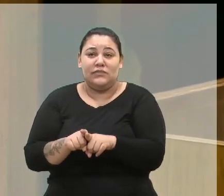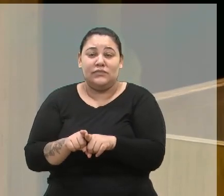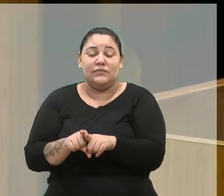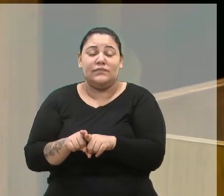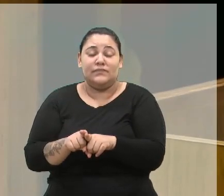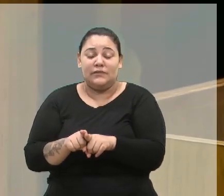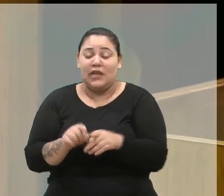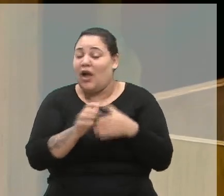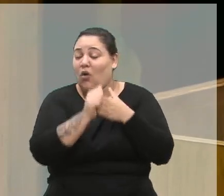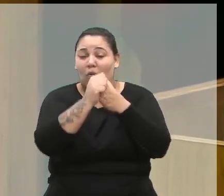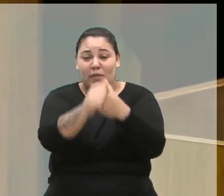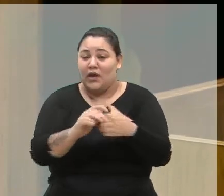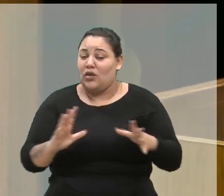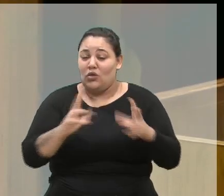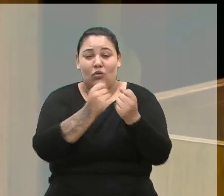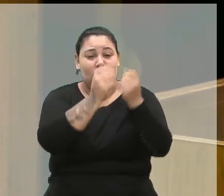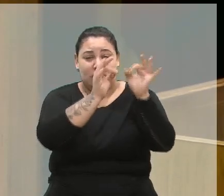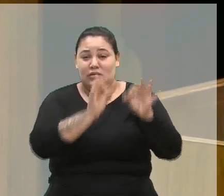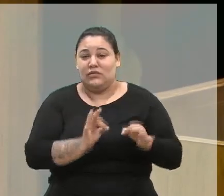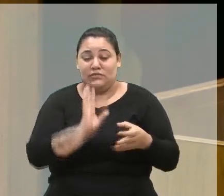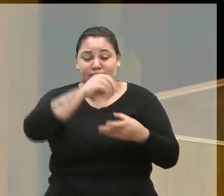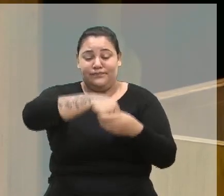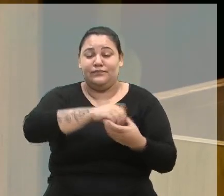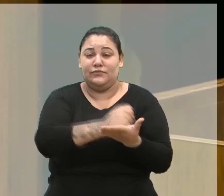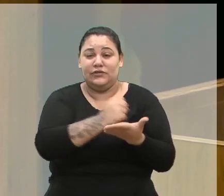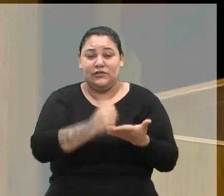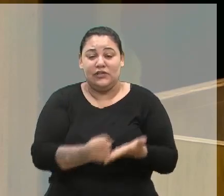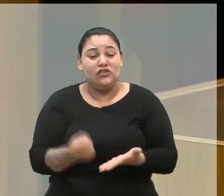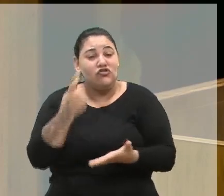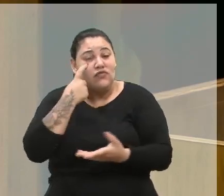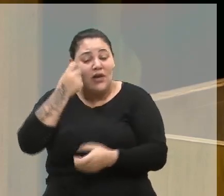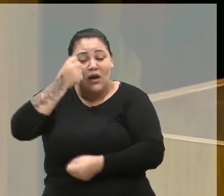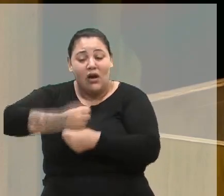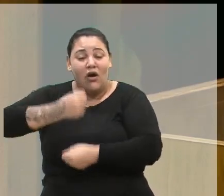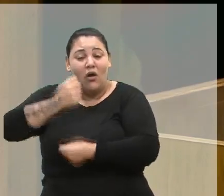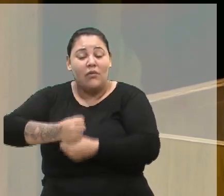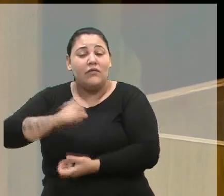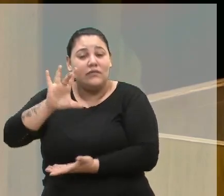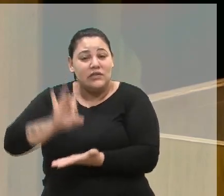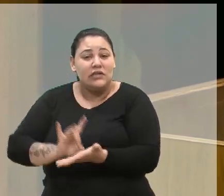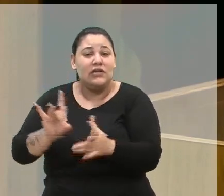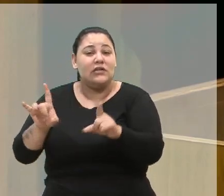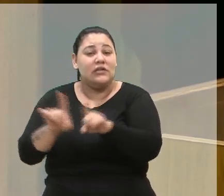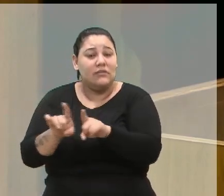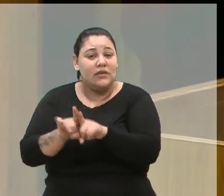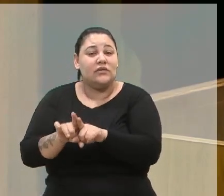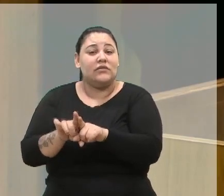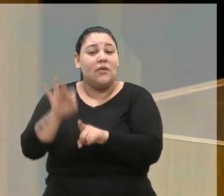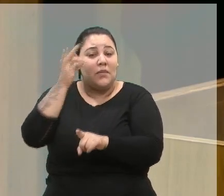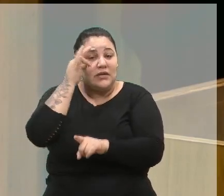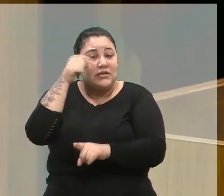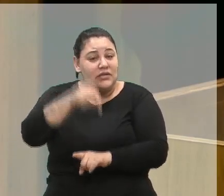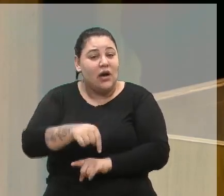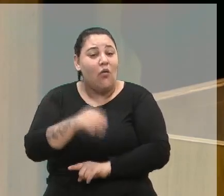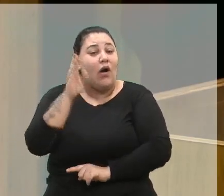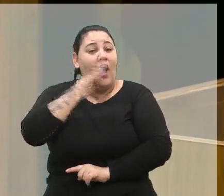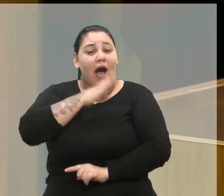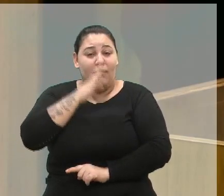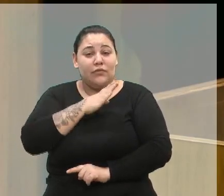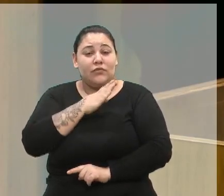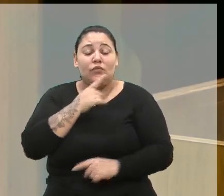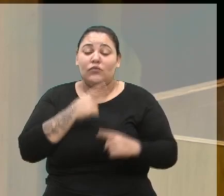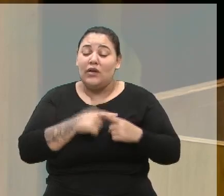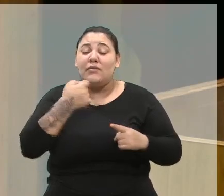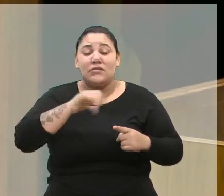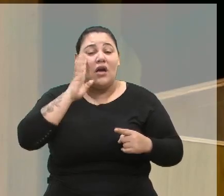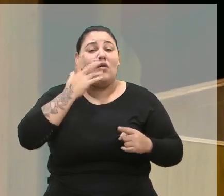concessão e que a gente veja essas obras saírem do papel o quanto antes, para que as